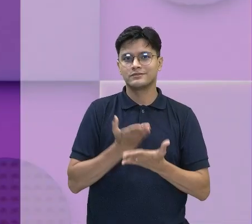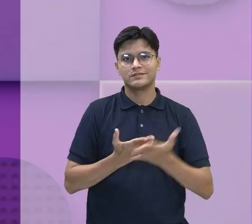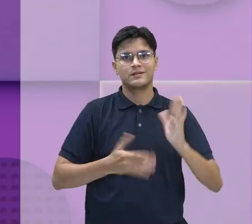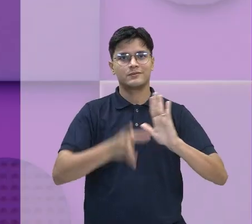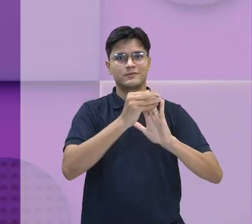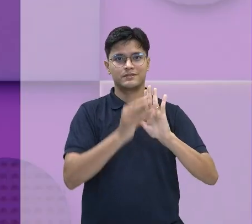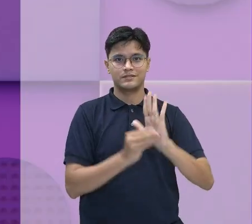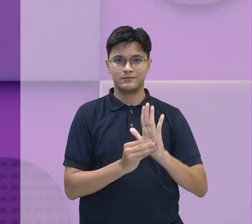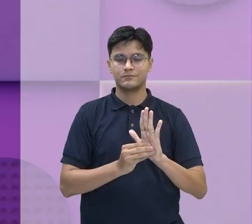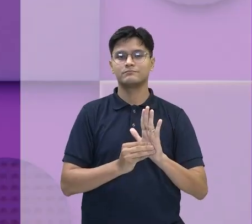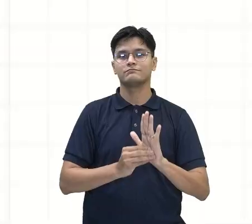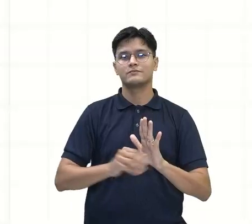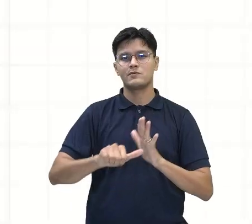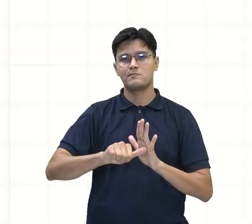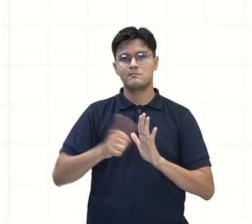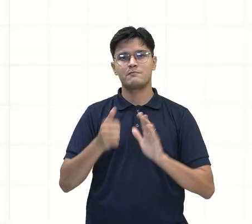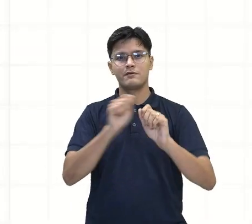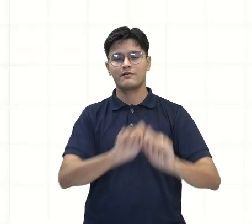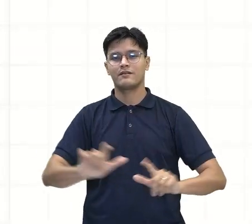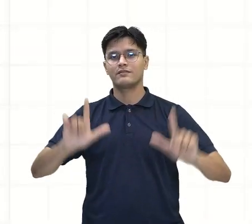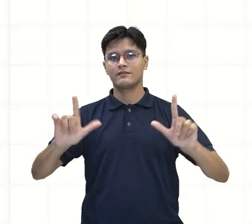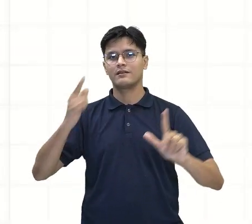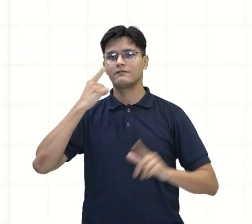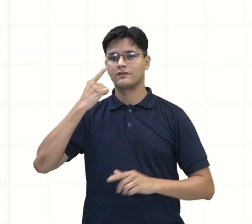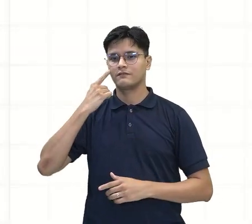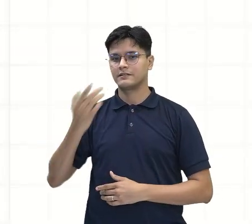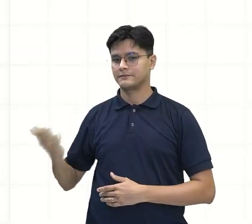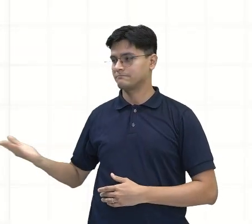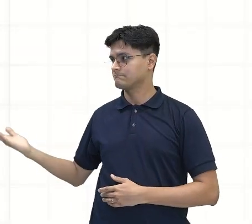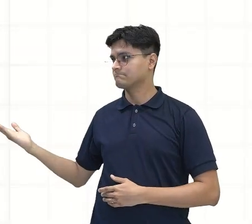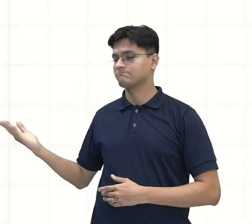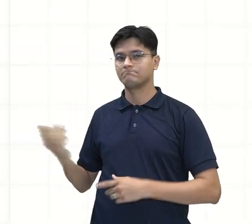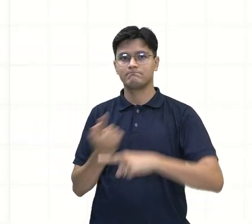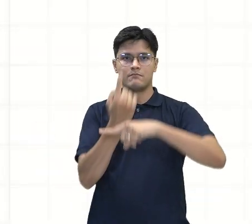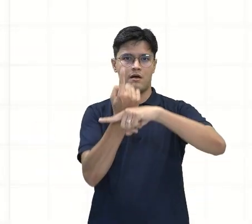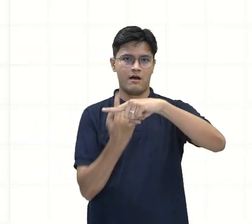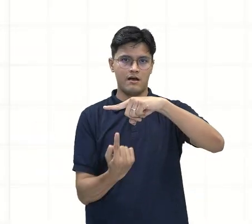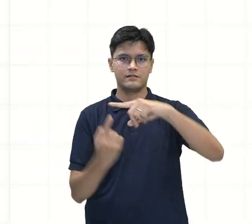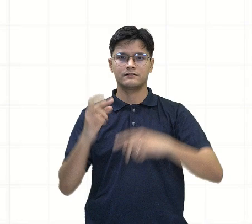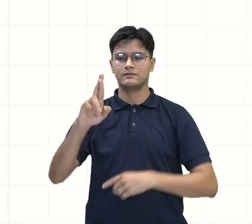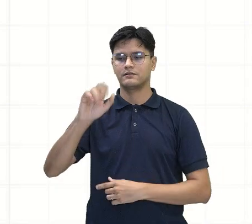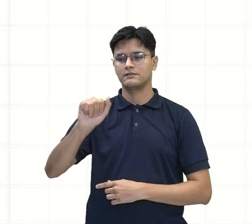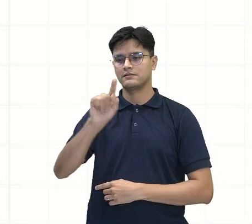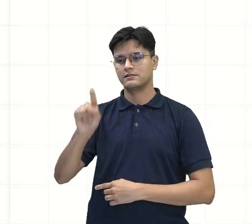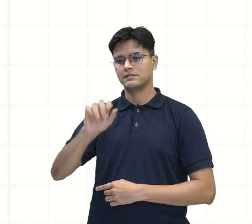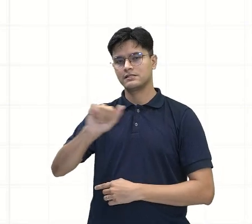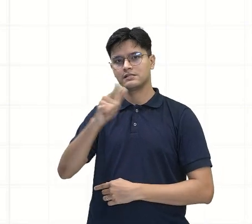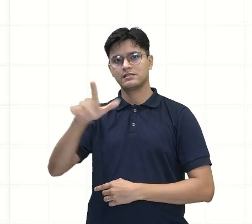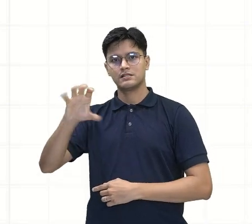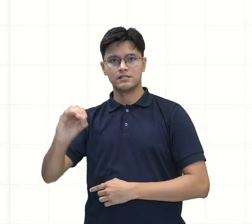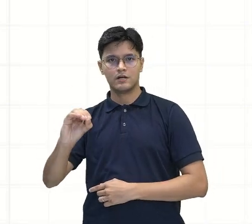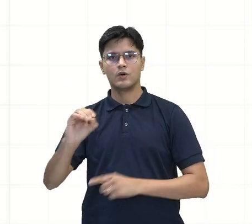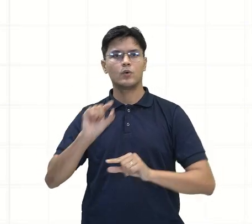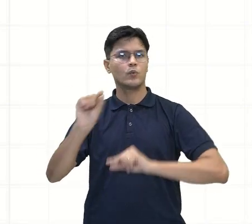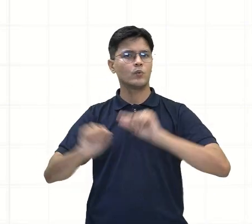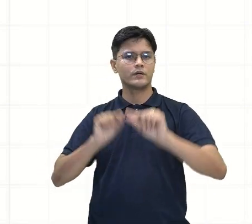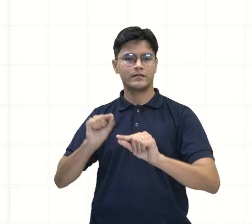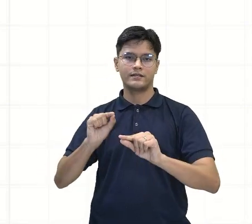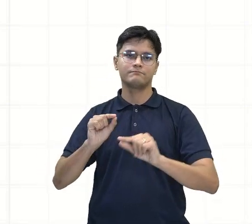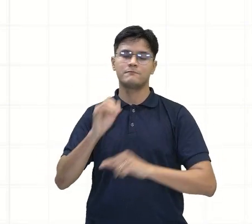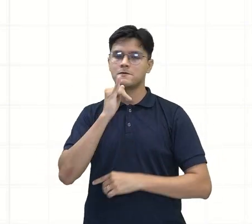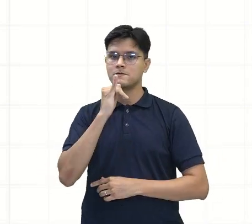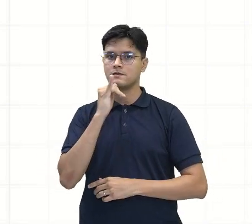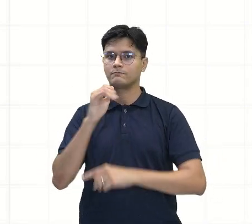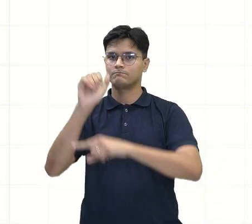nossa primeira cartela para a gente verificar o que é uma razão. Então nós temos aí, ó, A sobre B. A